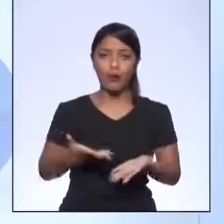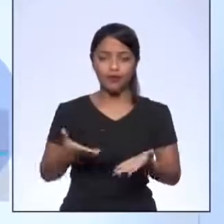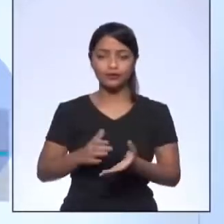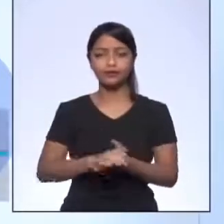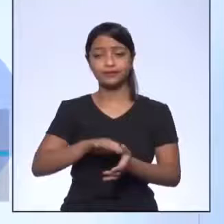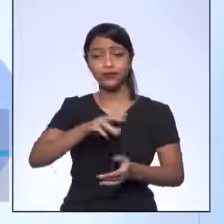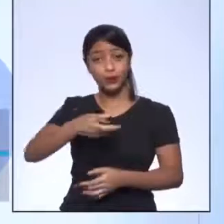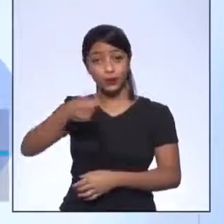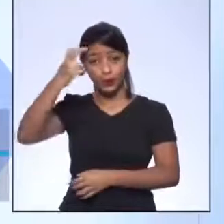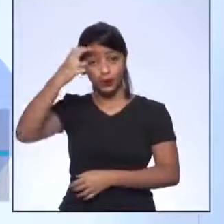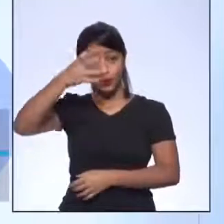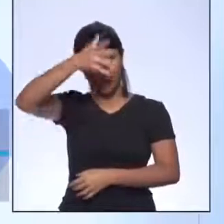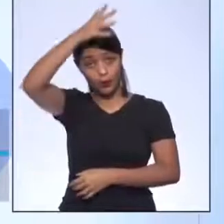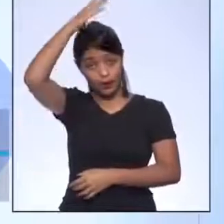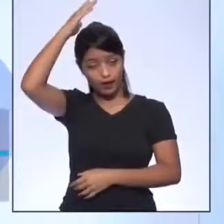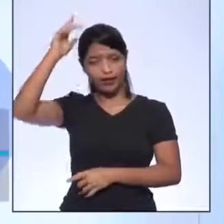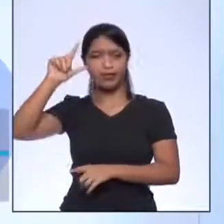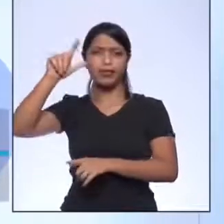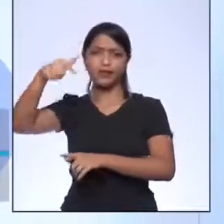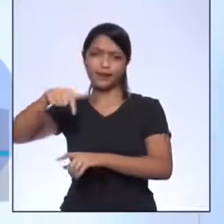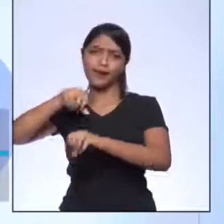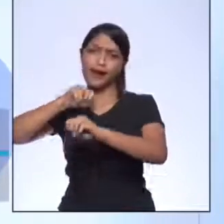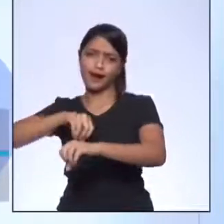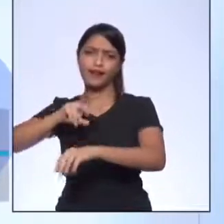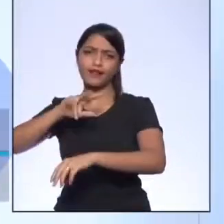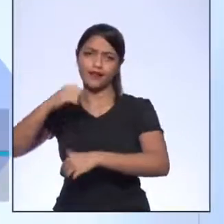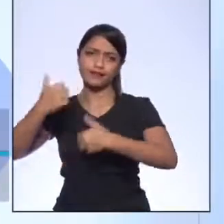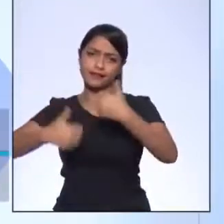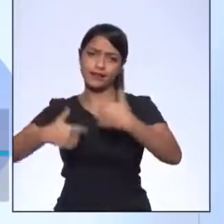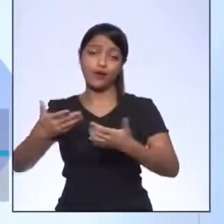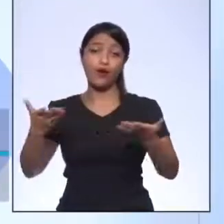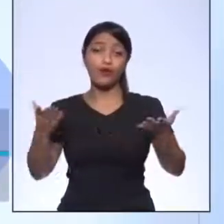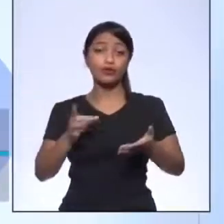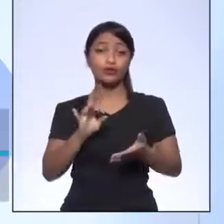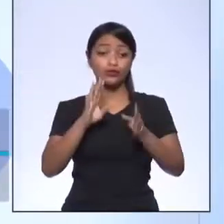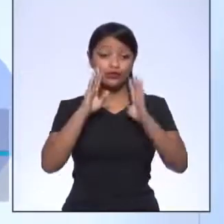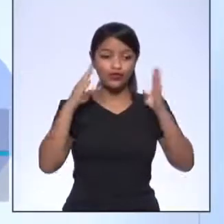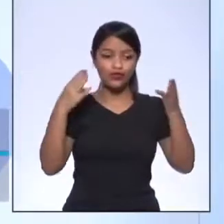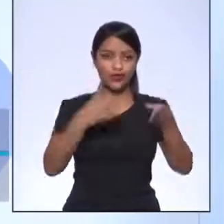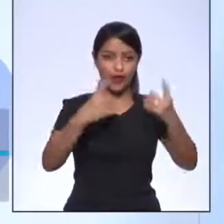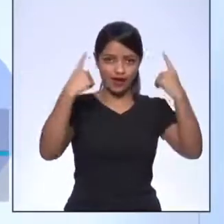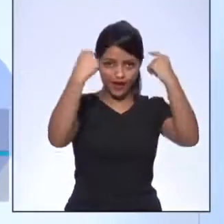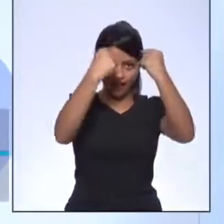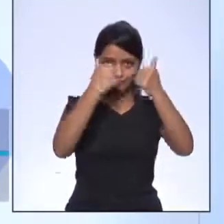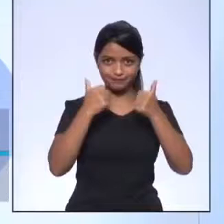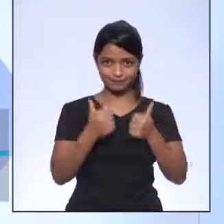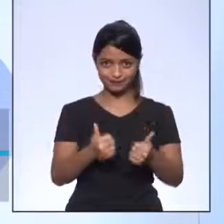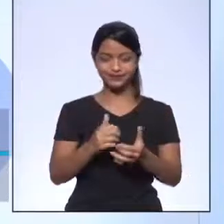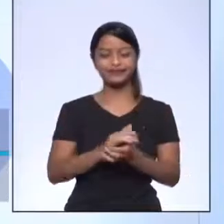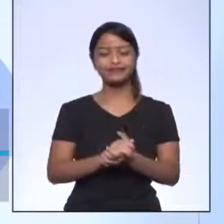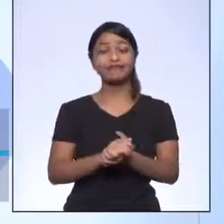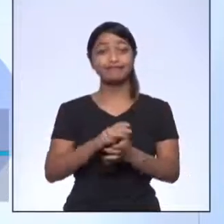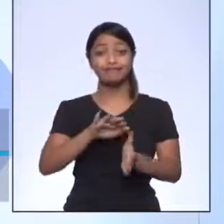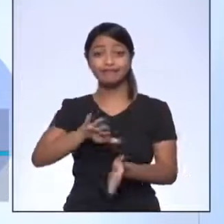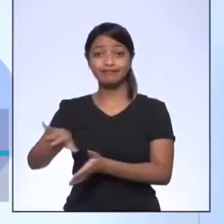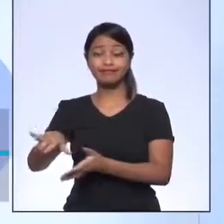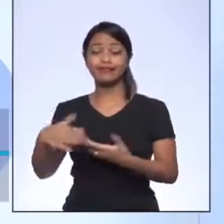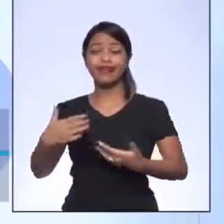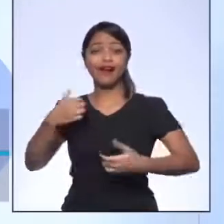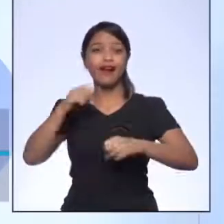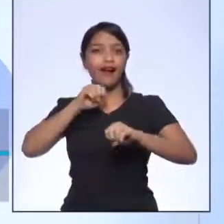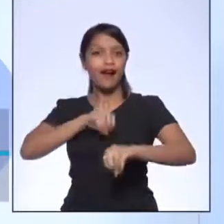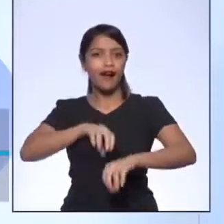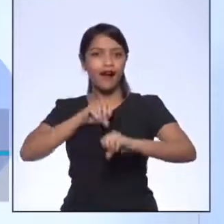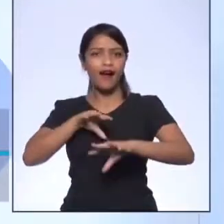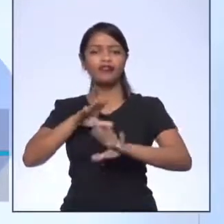vamos deixar para uma outra aula, hoje vamos ficar só na cultura grega. Então, até aqui, nós já entendemos como que formaram as